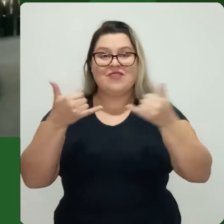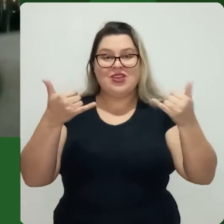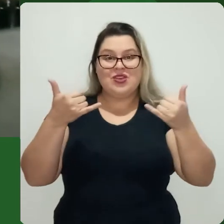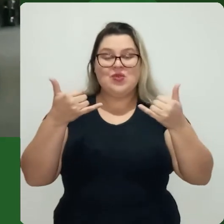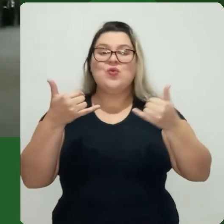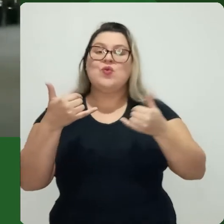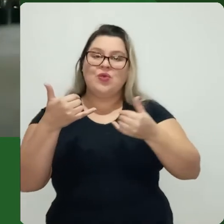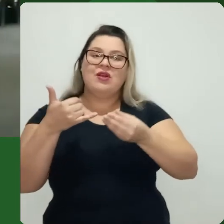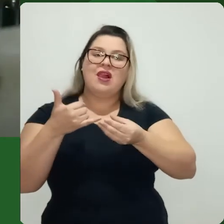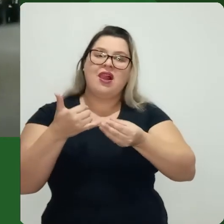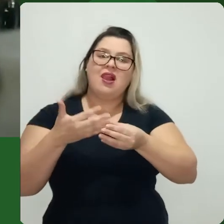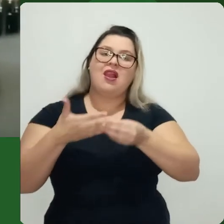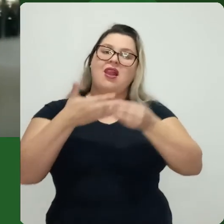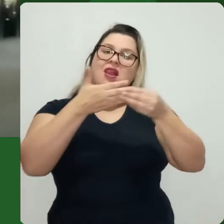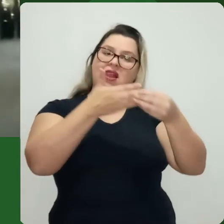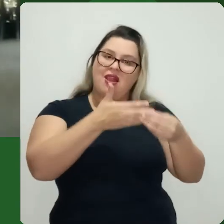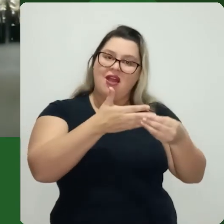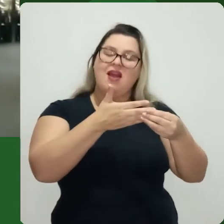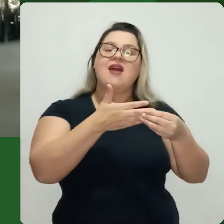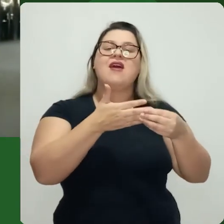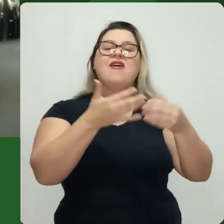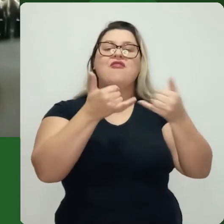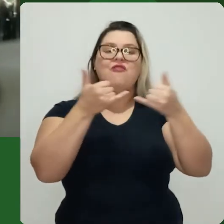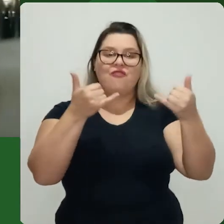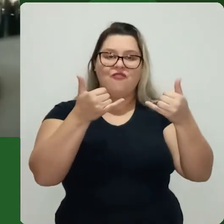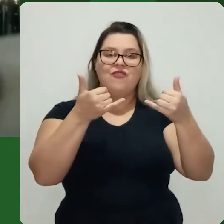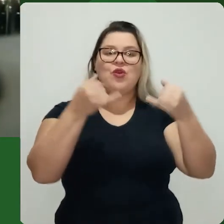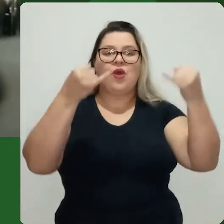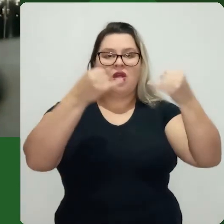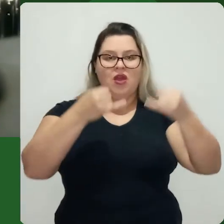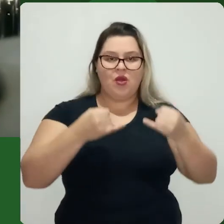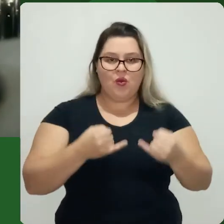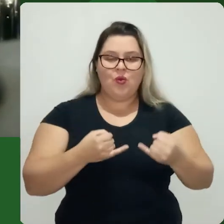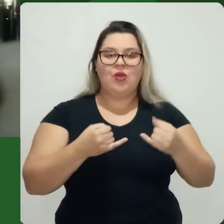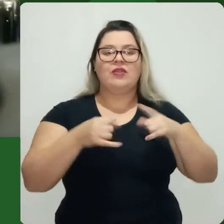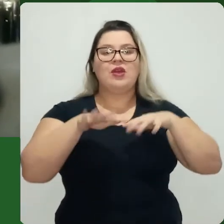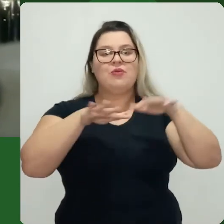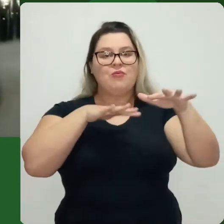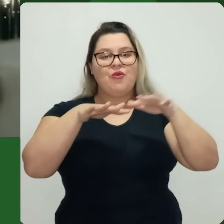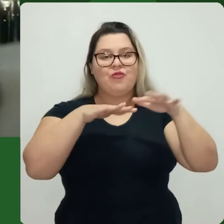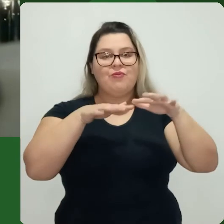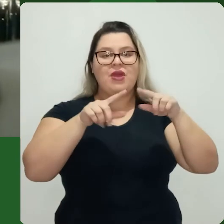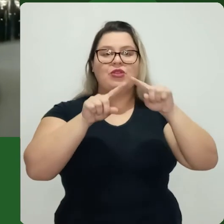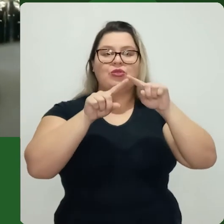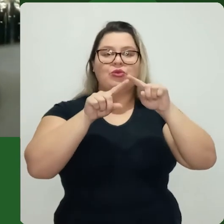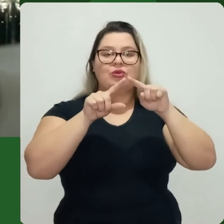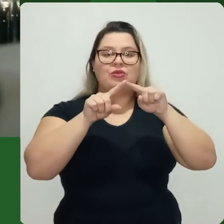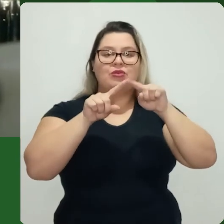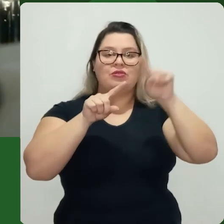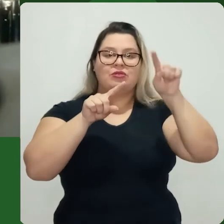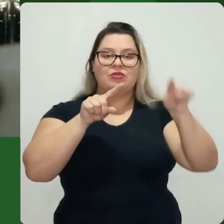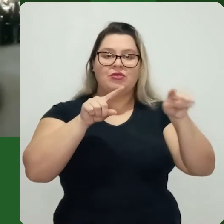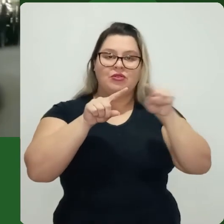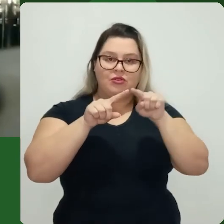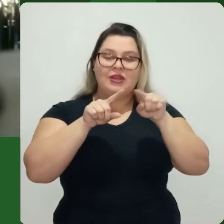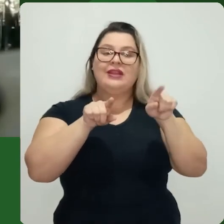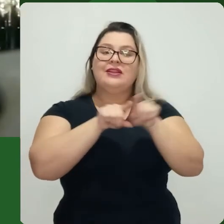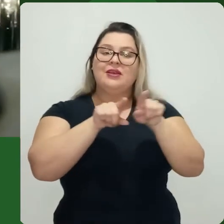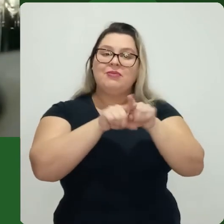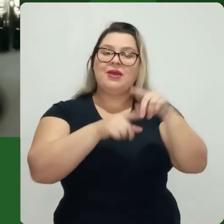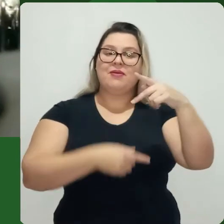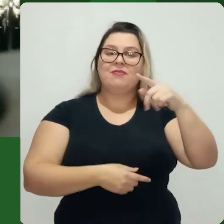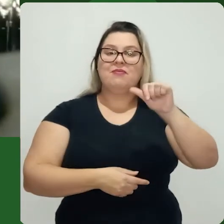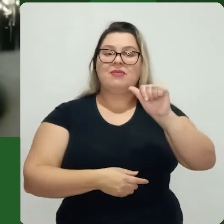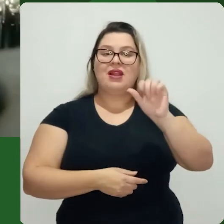guia-fio entregando o fio às agulhas, elas fazendo um movimento triangular obedecendo às pedras e